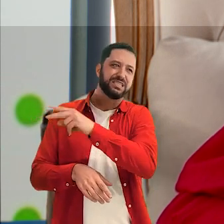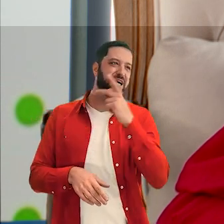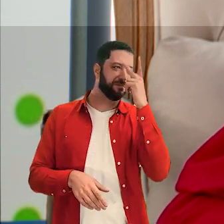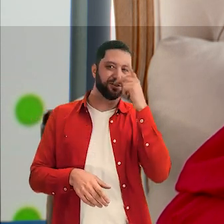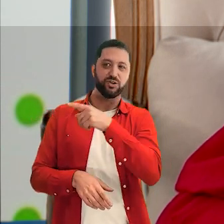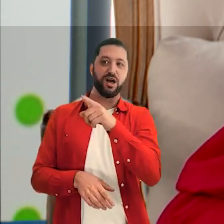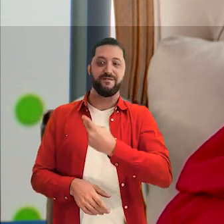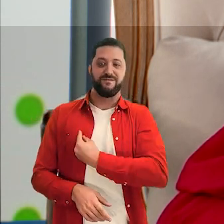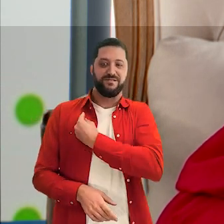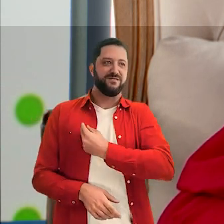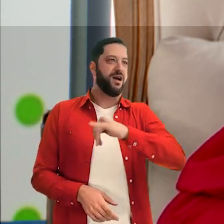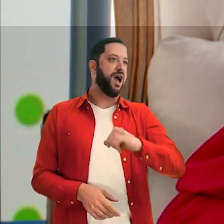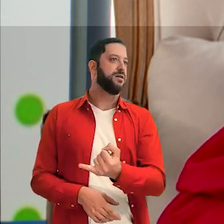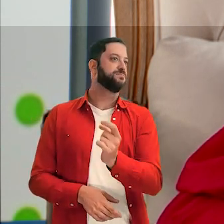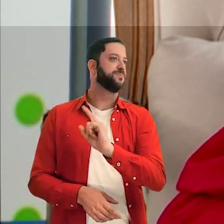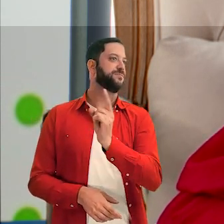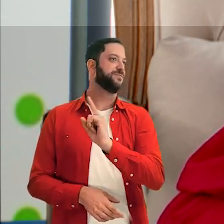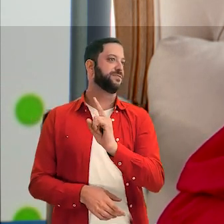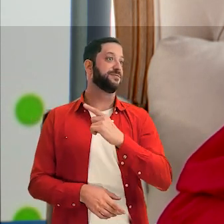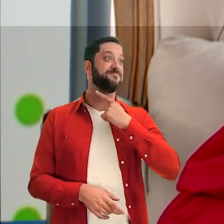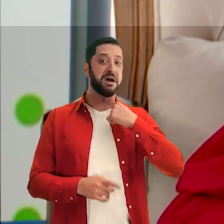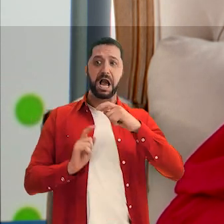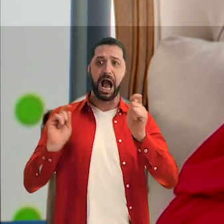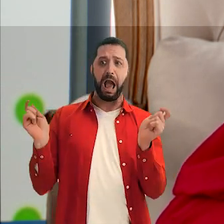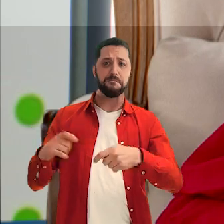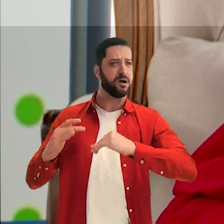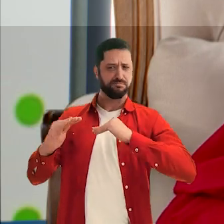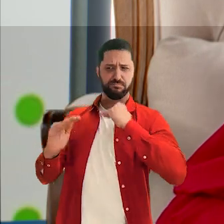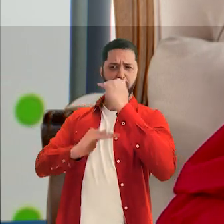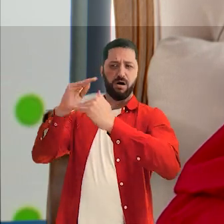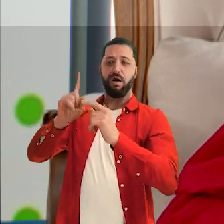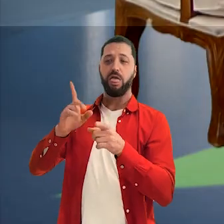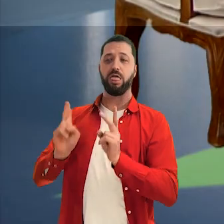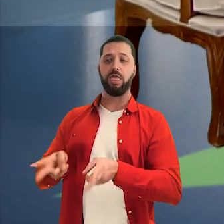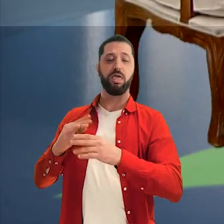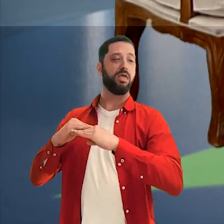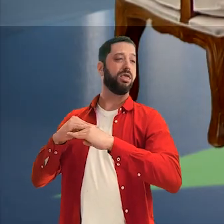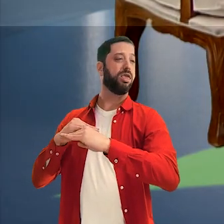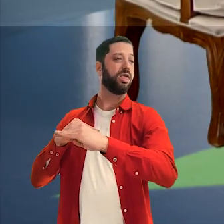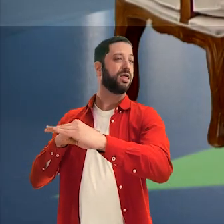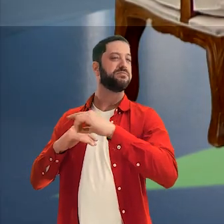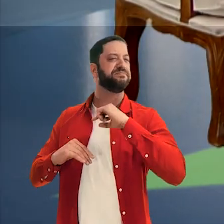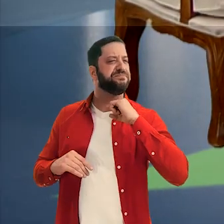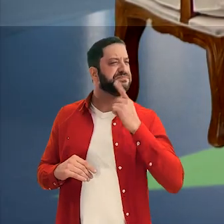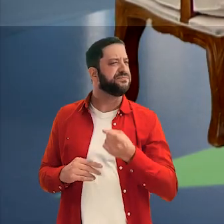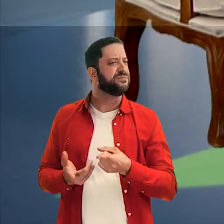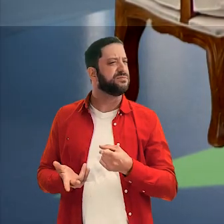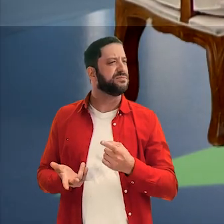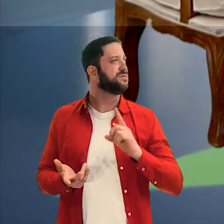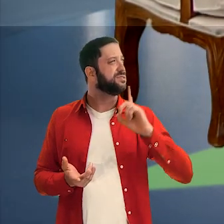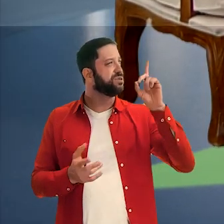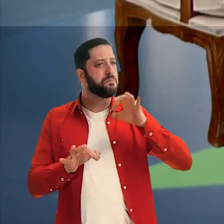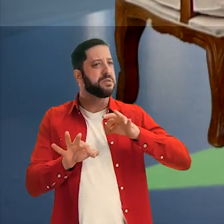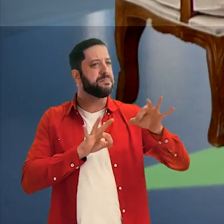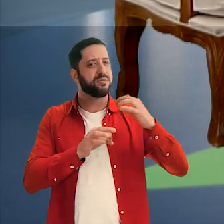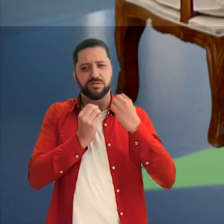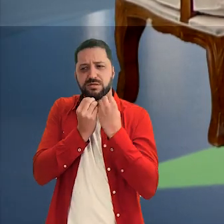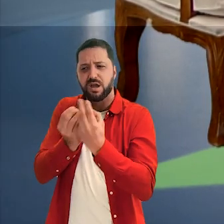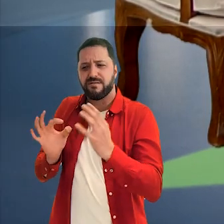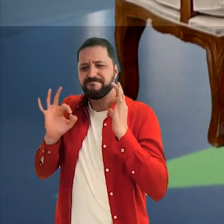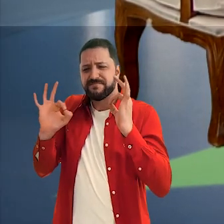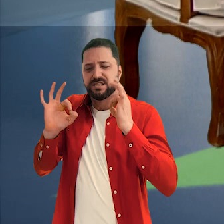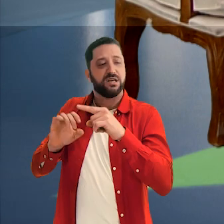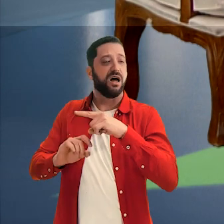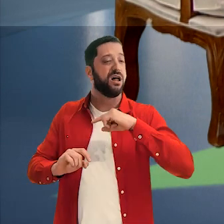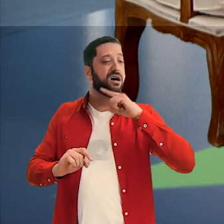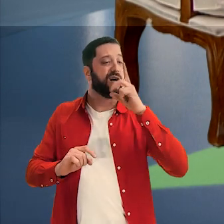viver a vida que ela merece. É não poder desfrutar daquilo que Deus já planejou para cada um de nós. Então,